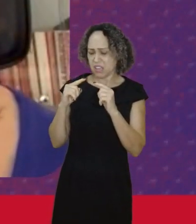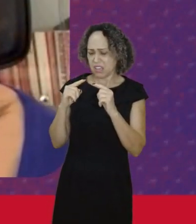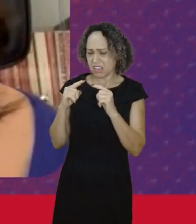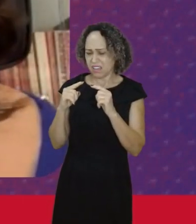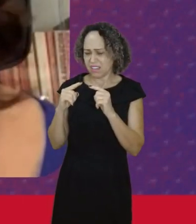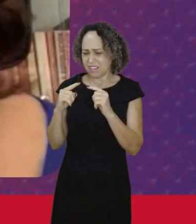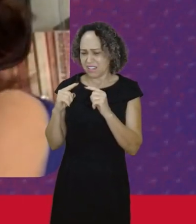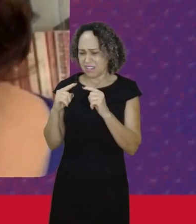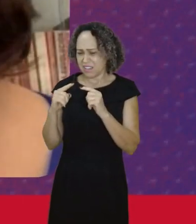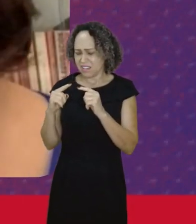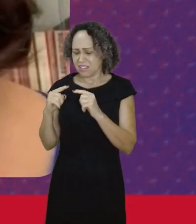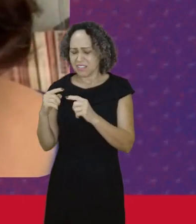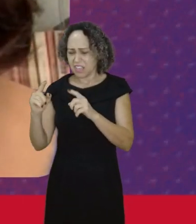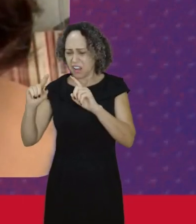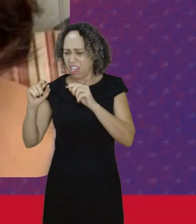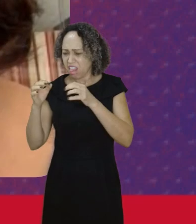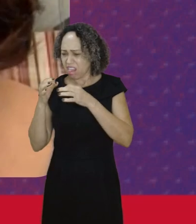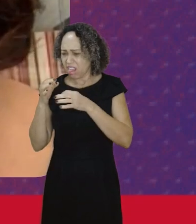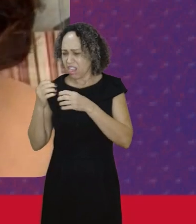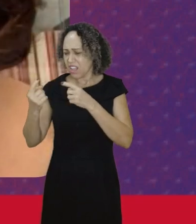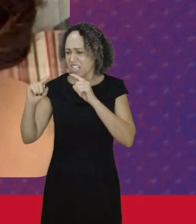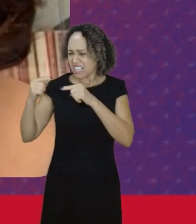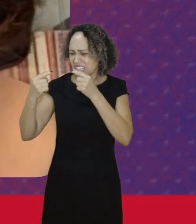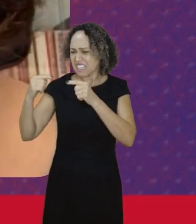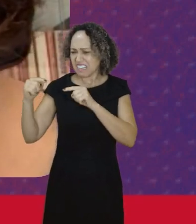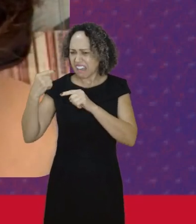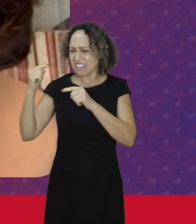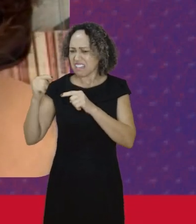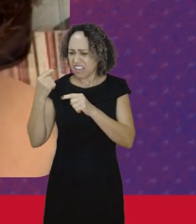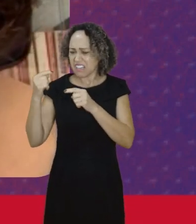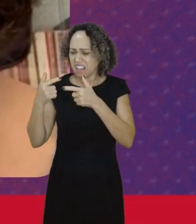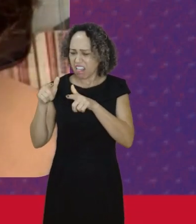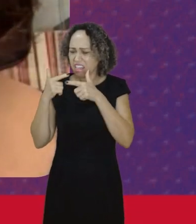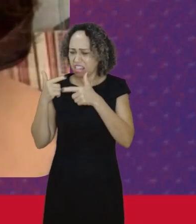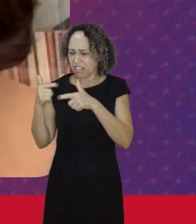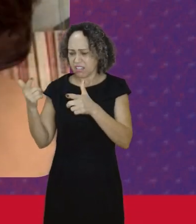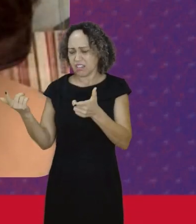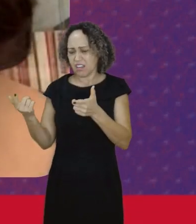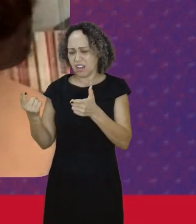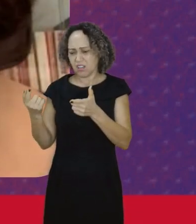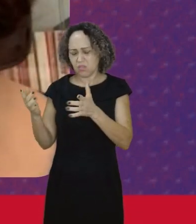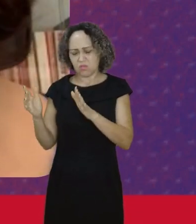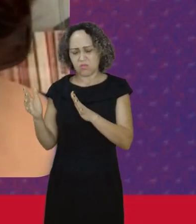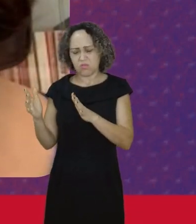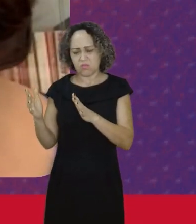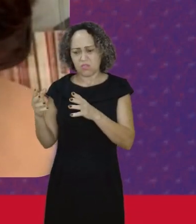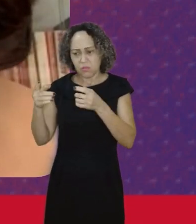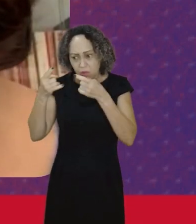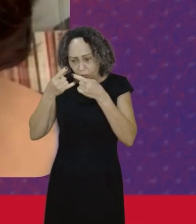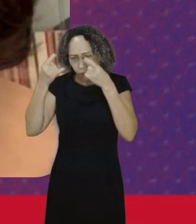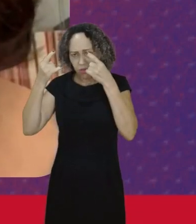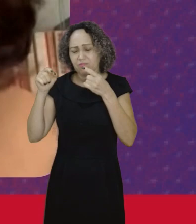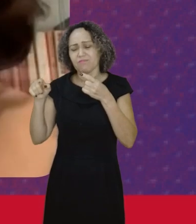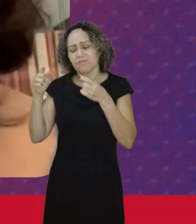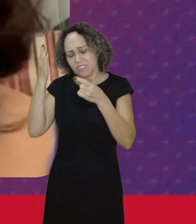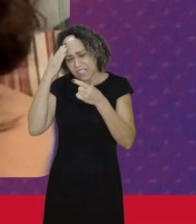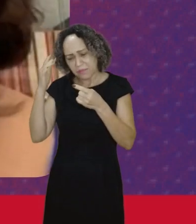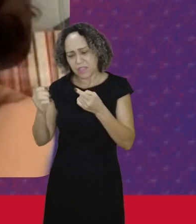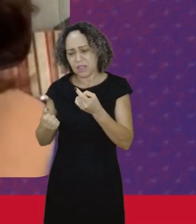problemas à humanidade, não trouxesse miséria, fome, desigualdade e violência, como nós todos